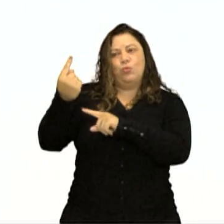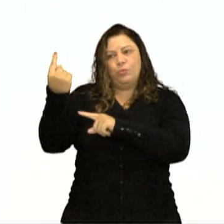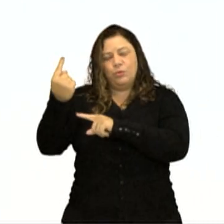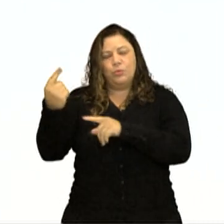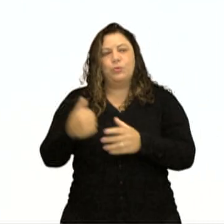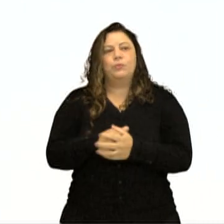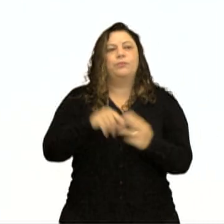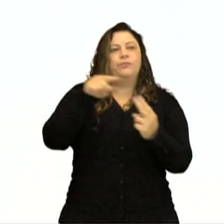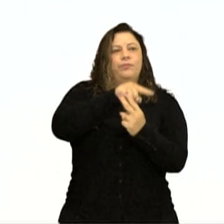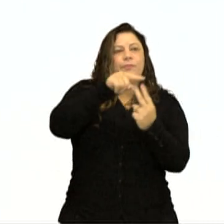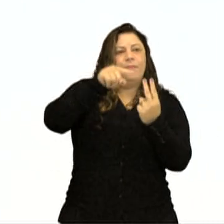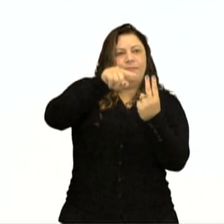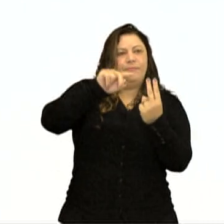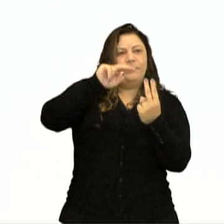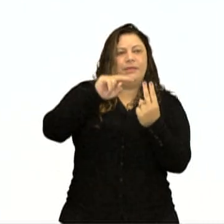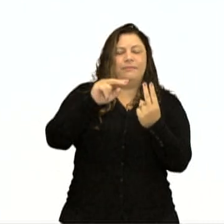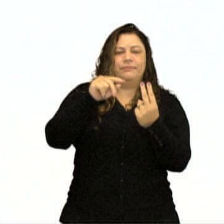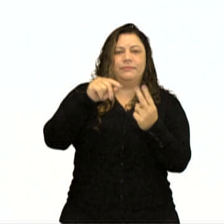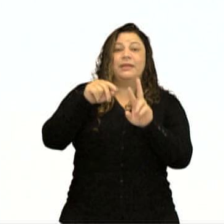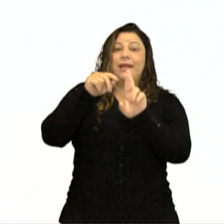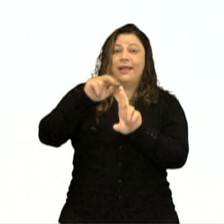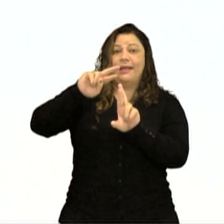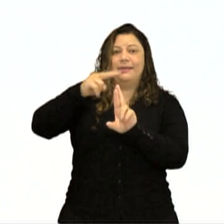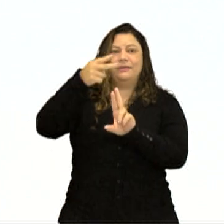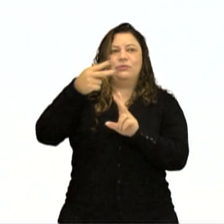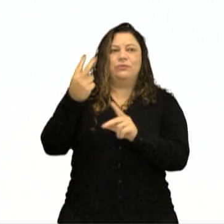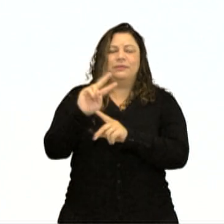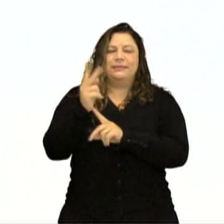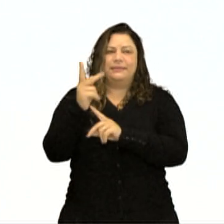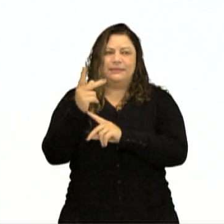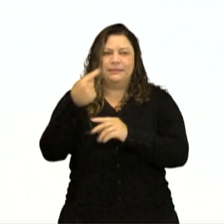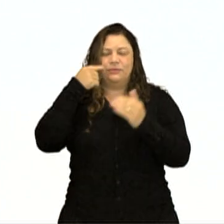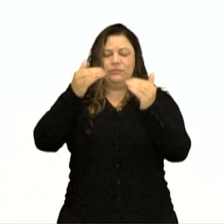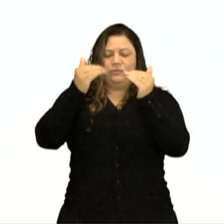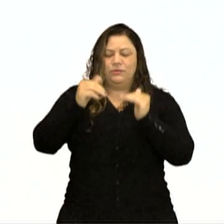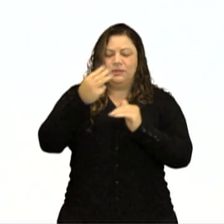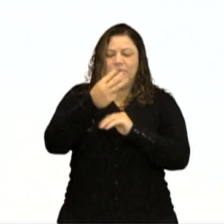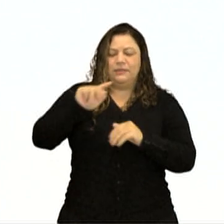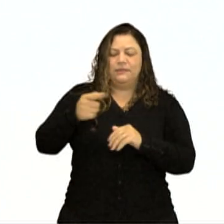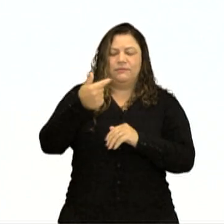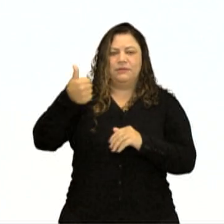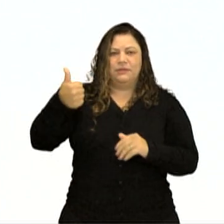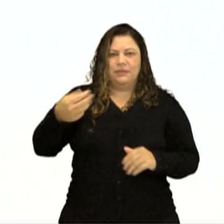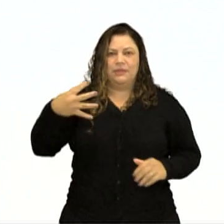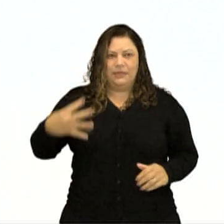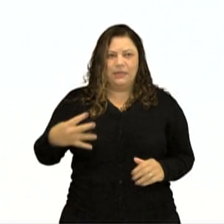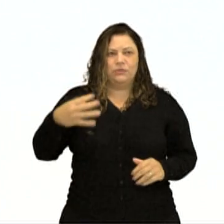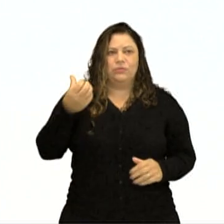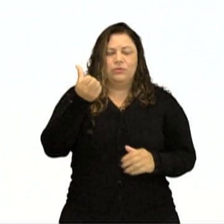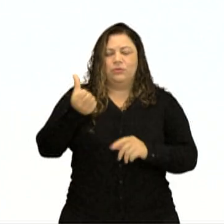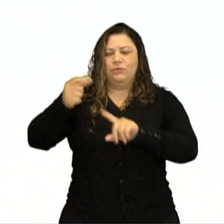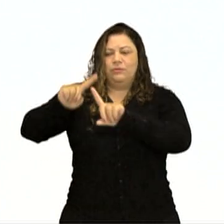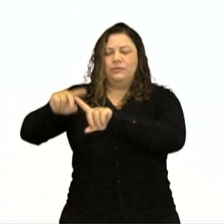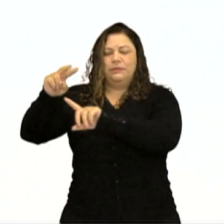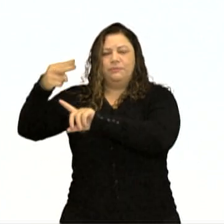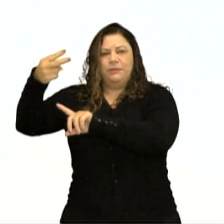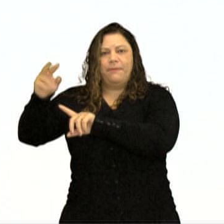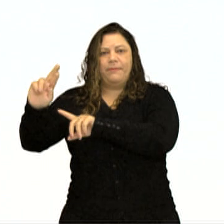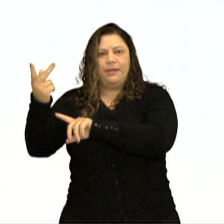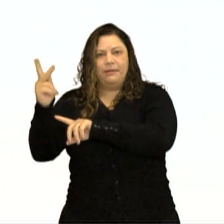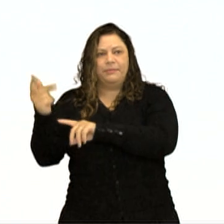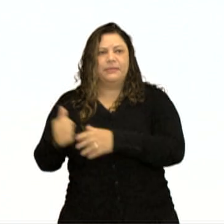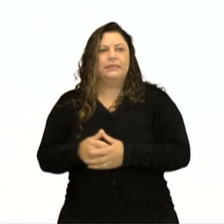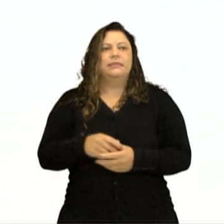π 3,14, o raio que é 6, então 6 ao quadrado 36, multiplicando por 3,14,